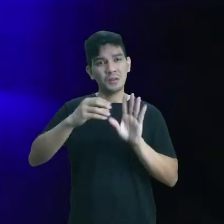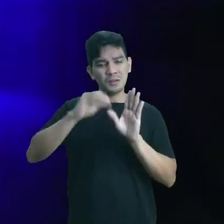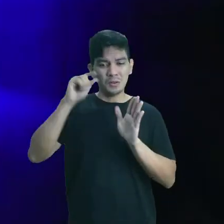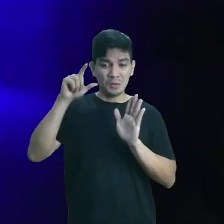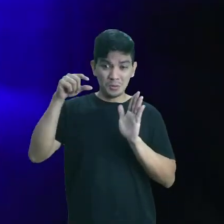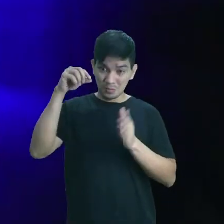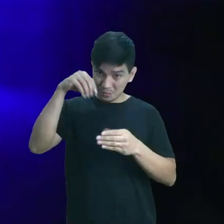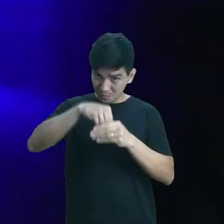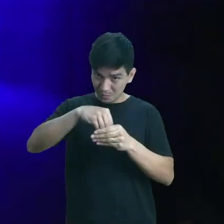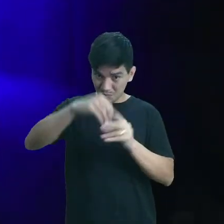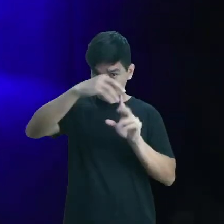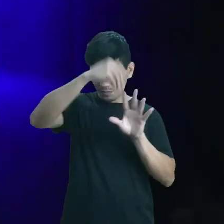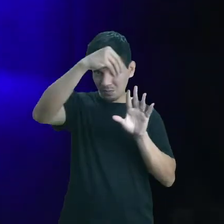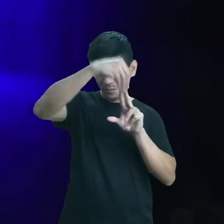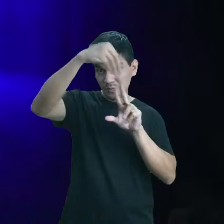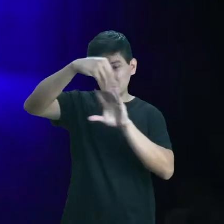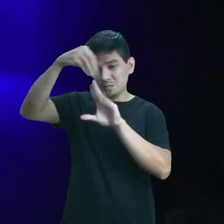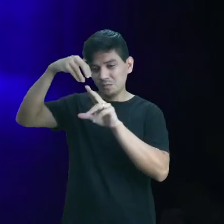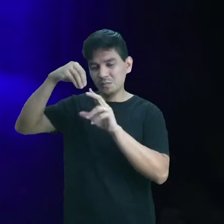plantar, você colhe.